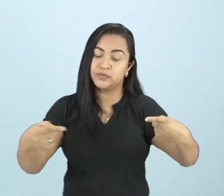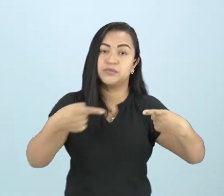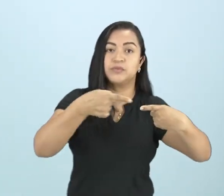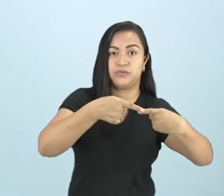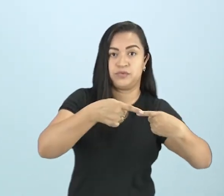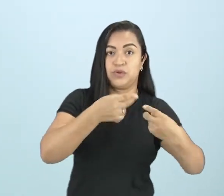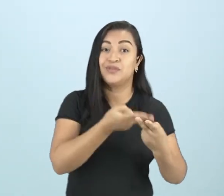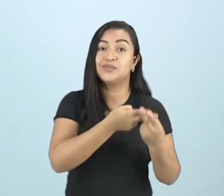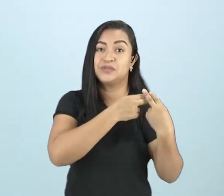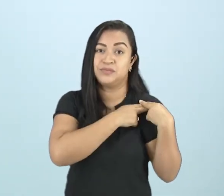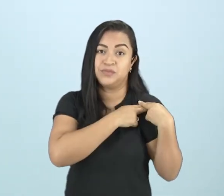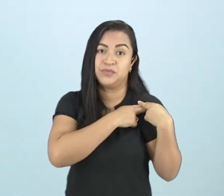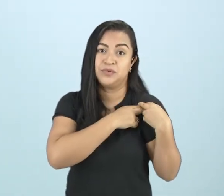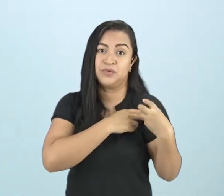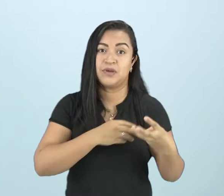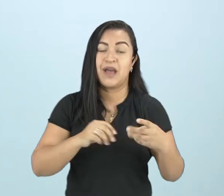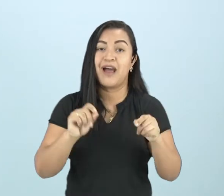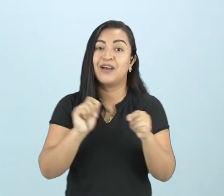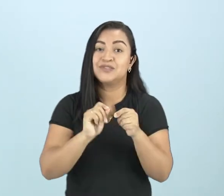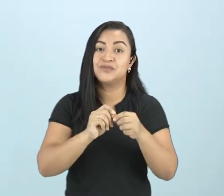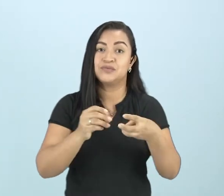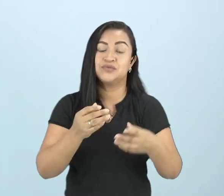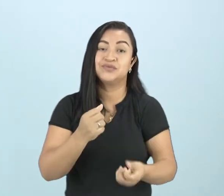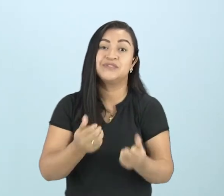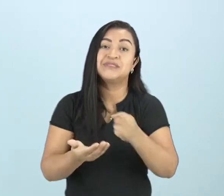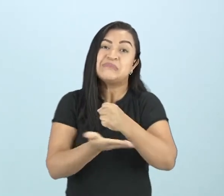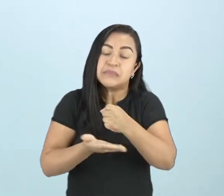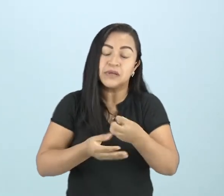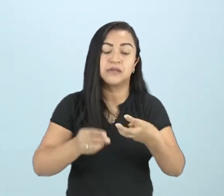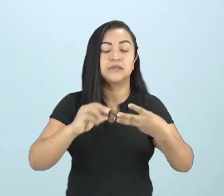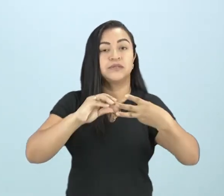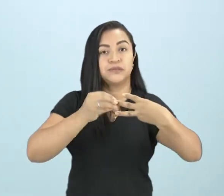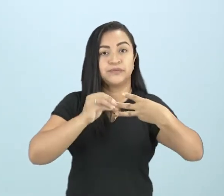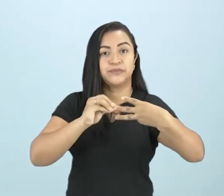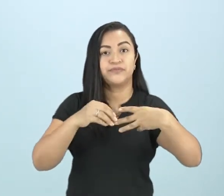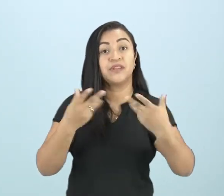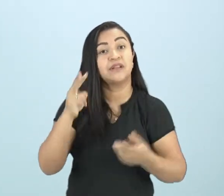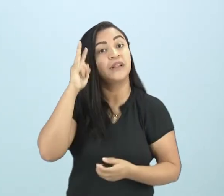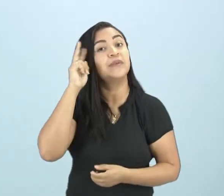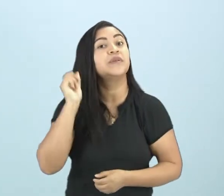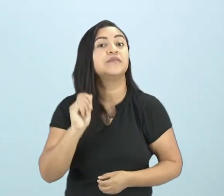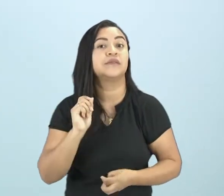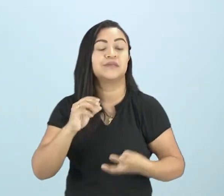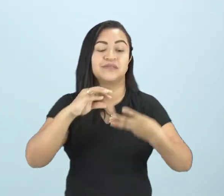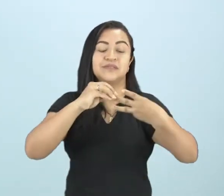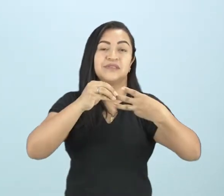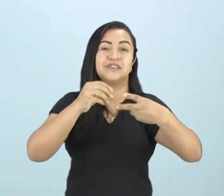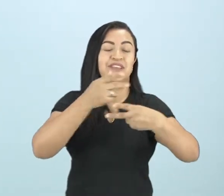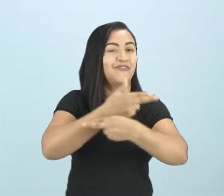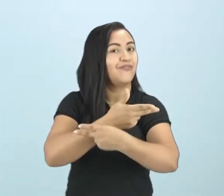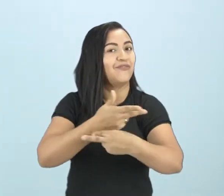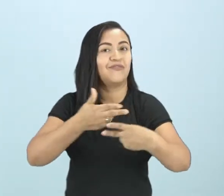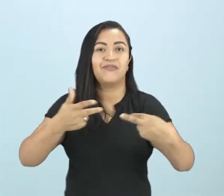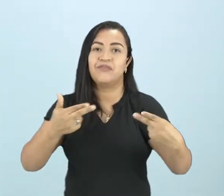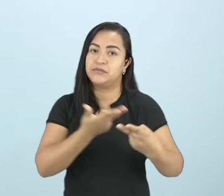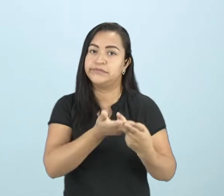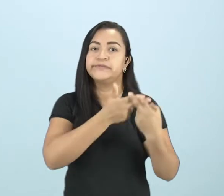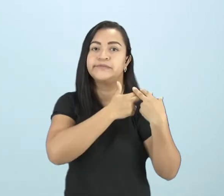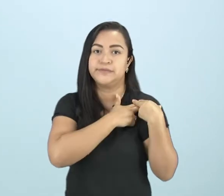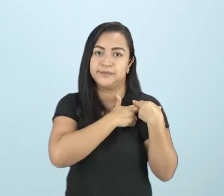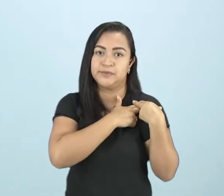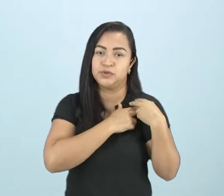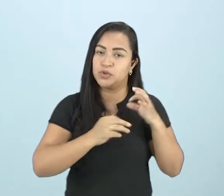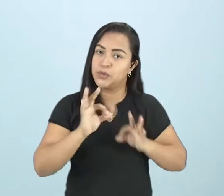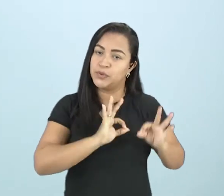funções básicas celulares do nosso corpo. Lembrando que a gente tem várias células e cada uma delas tem várias funções organizadas no